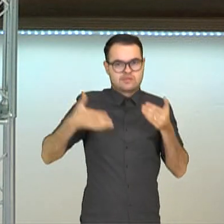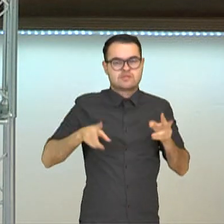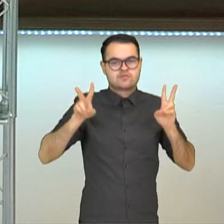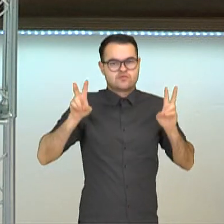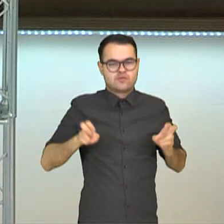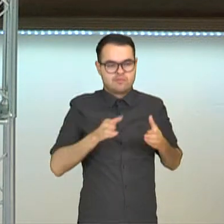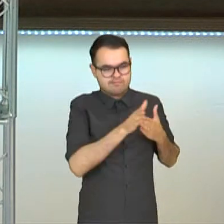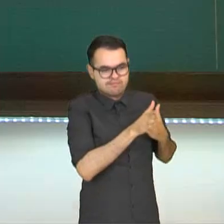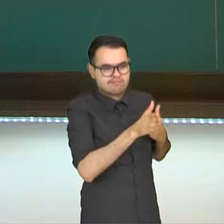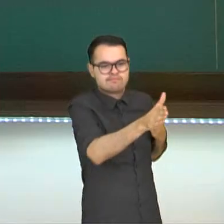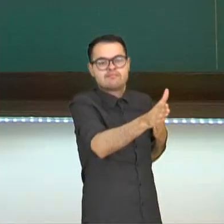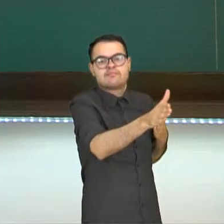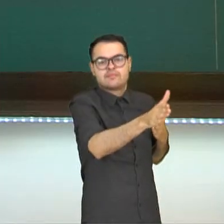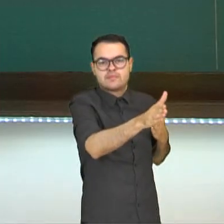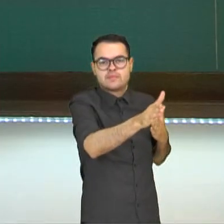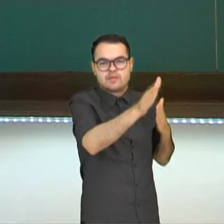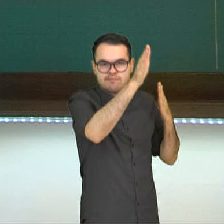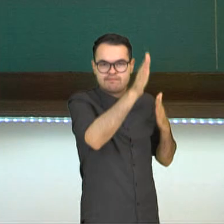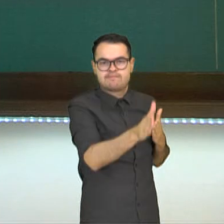estar predestinado,